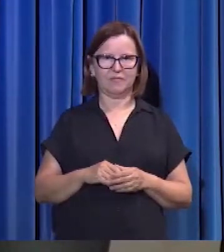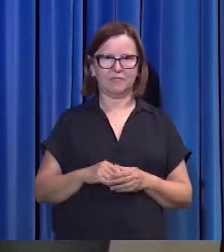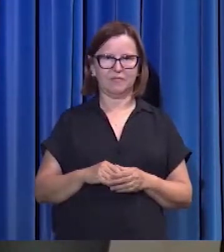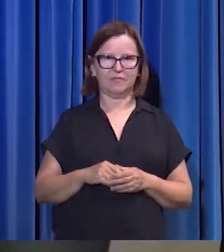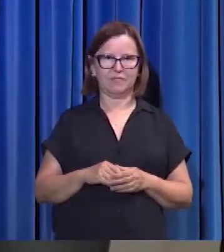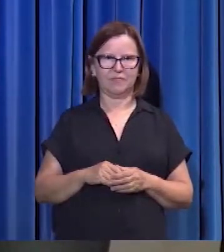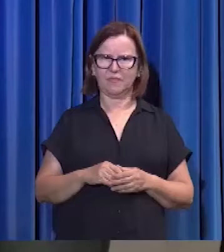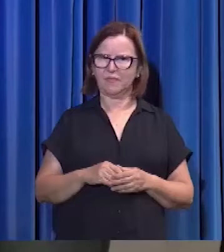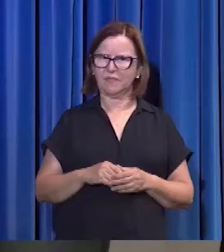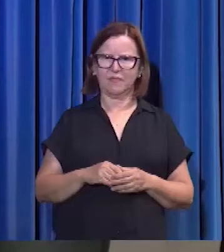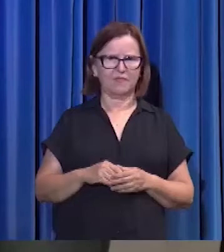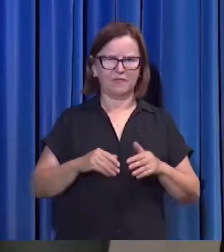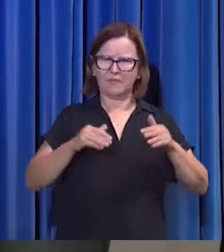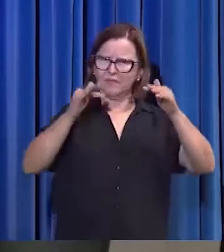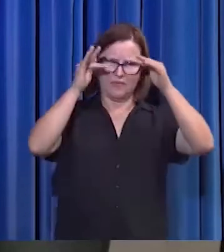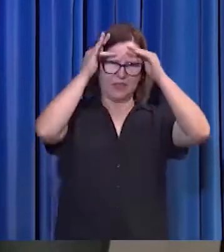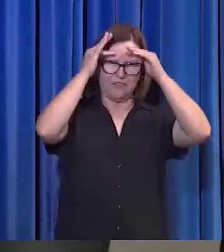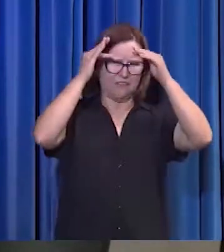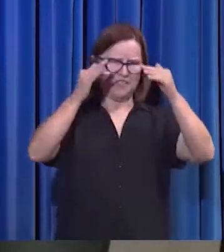Infiéis,